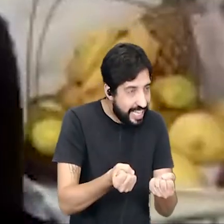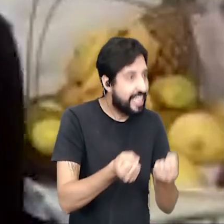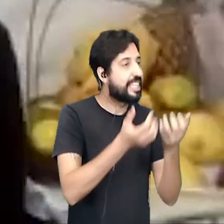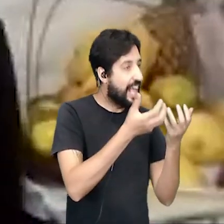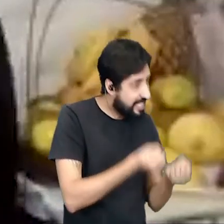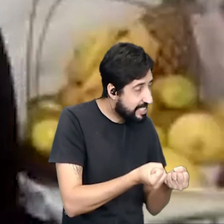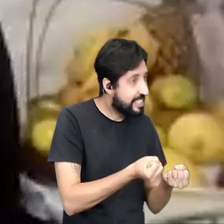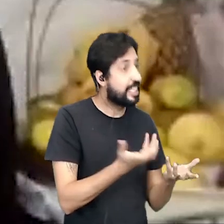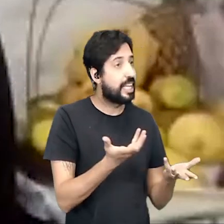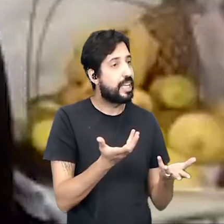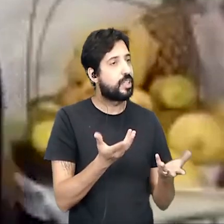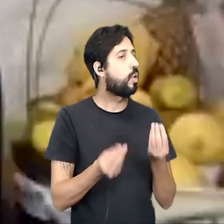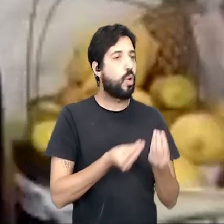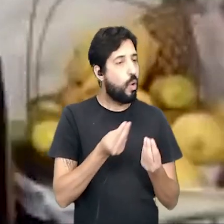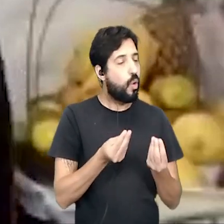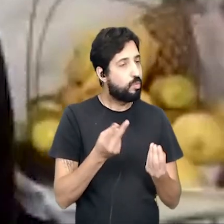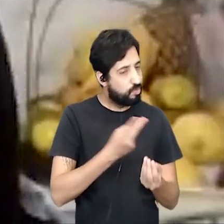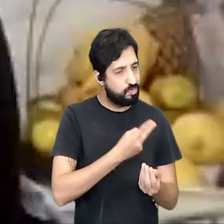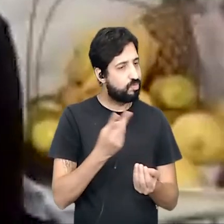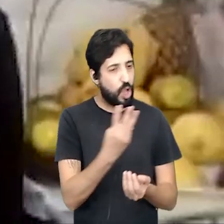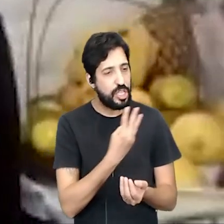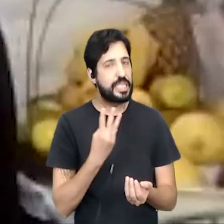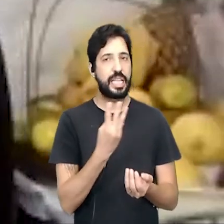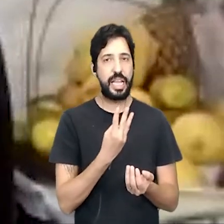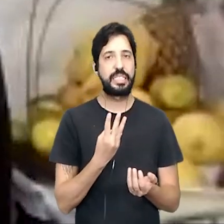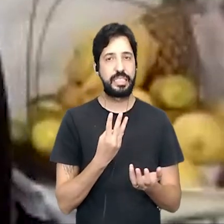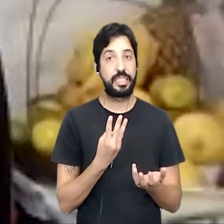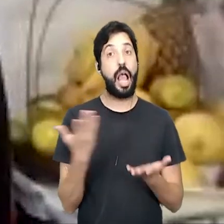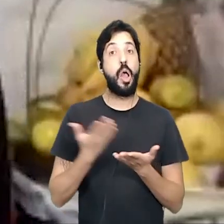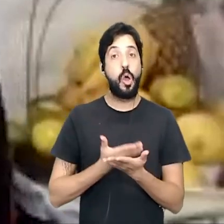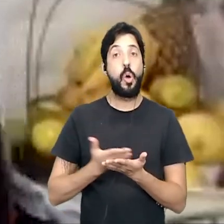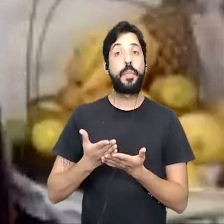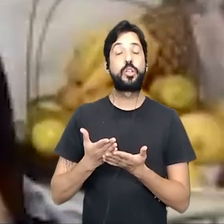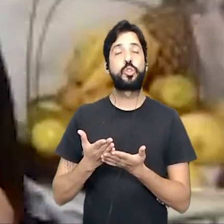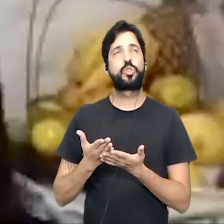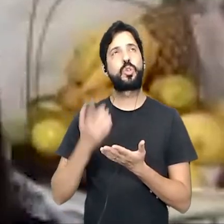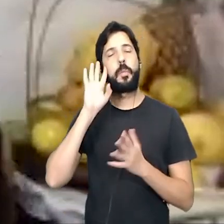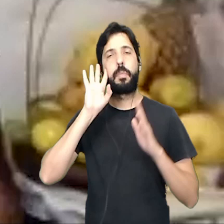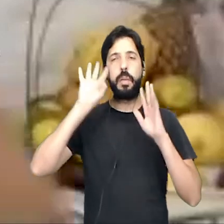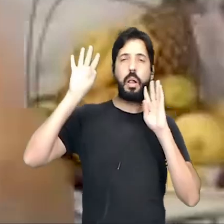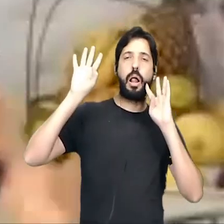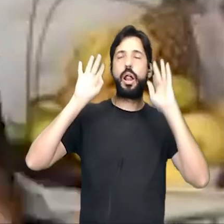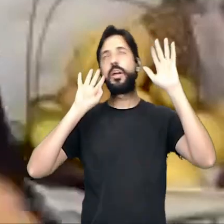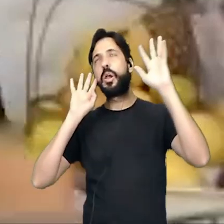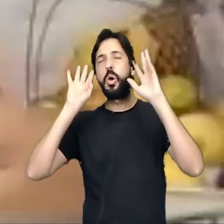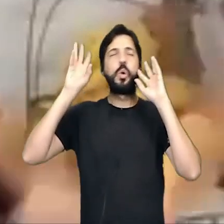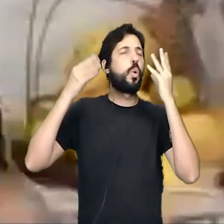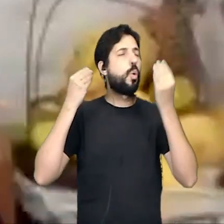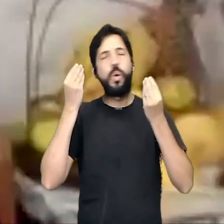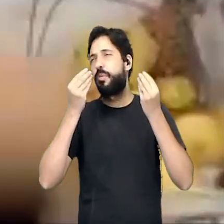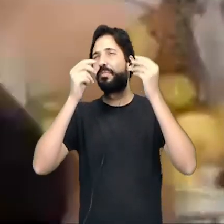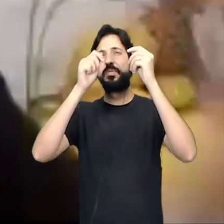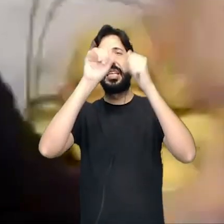topa criar um espetáculo juntos? O que você acha da gente chamar o Davi Copenaua? E aí nós começamos a